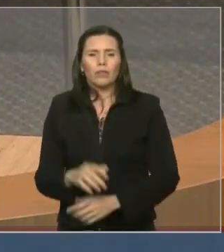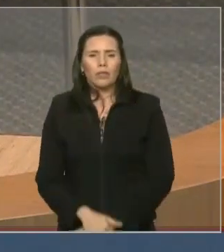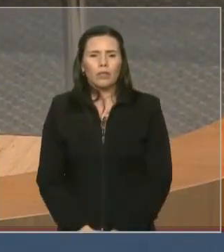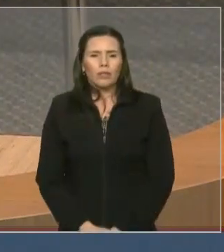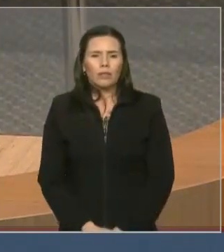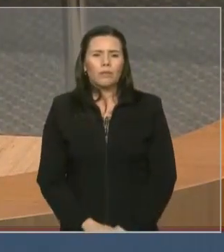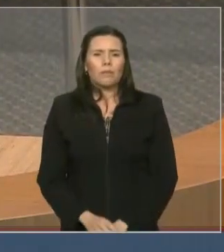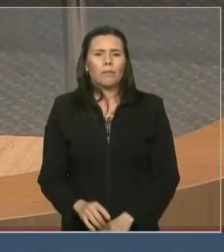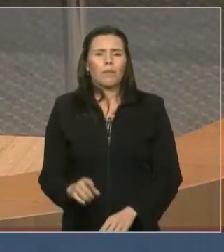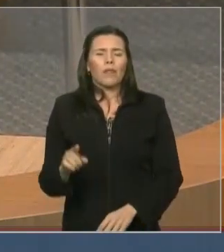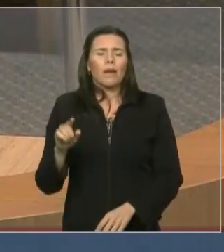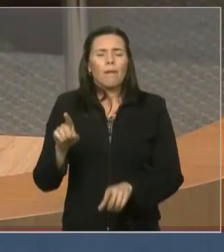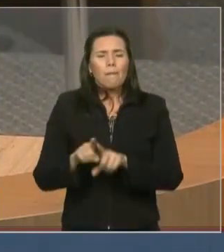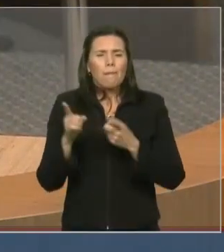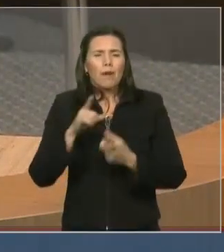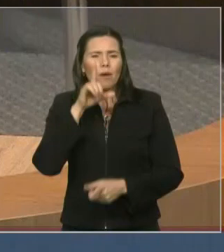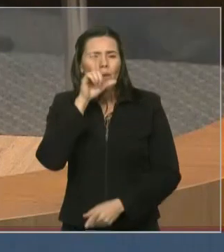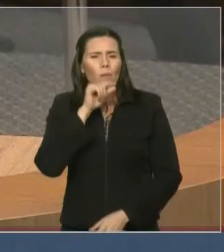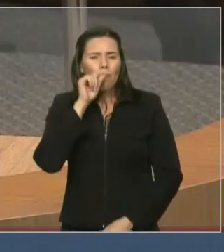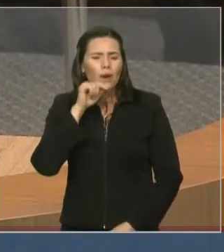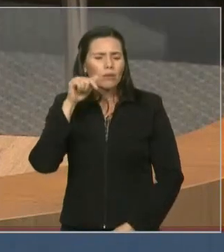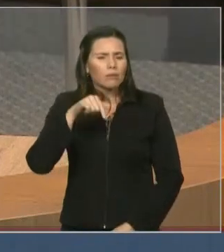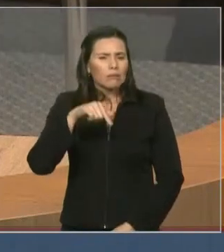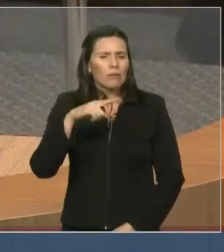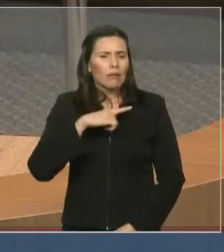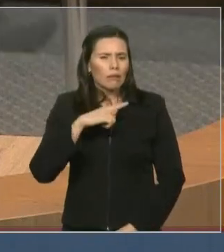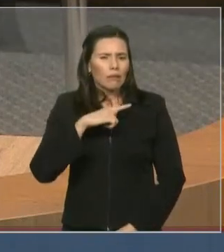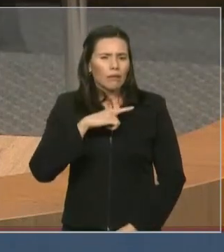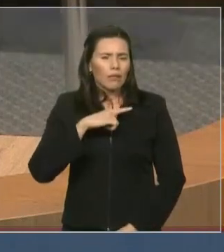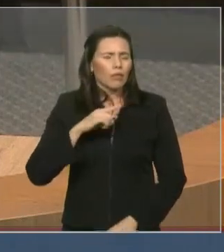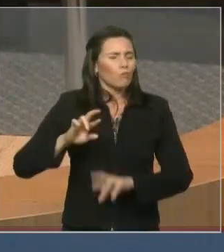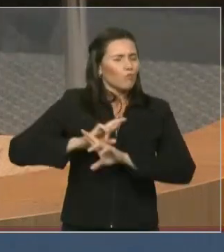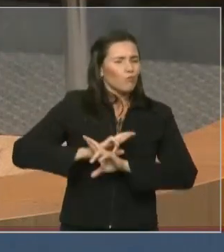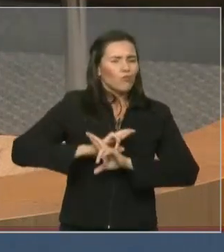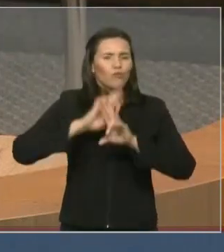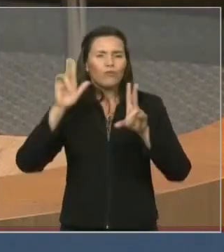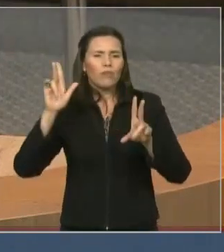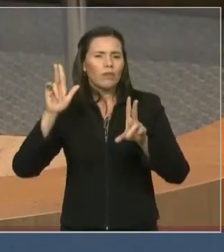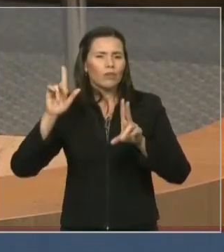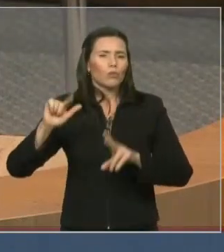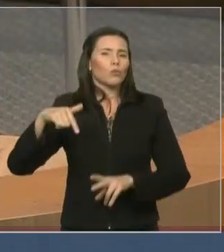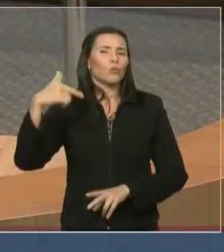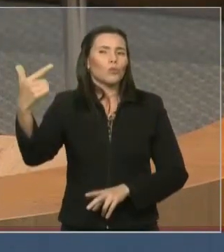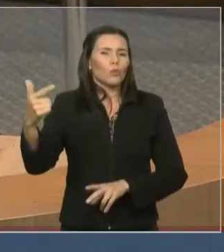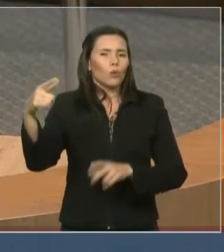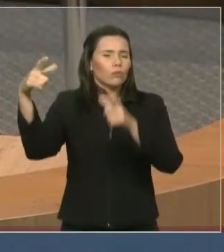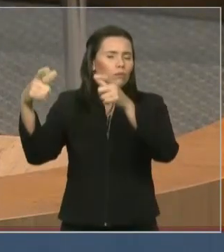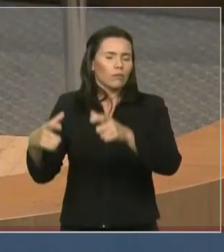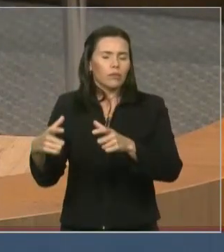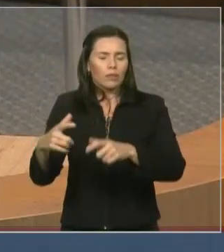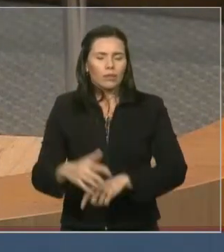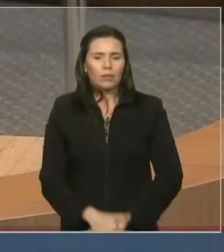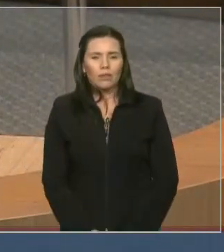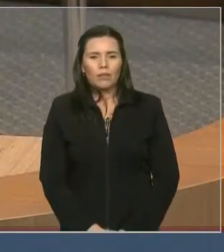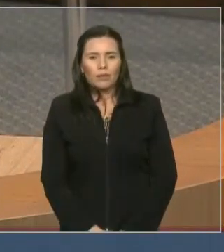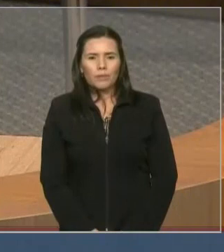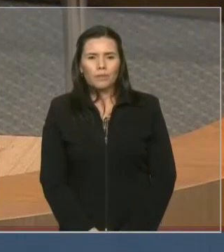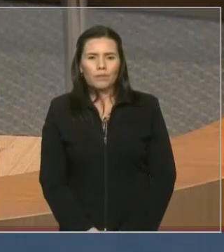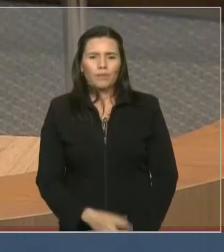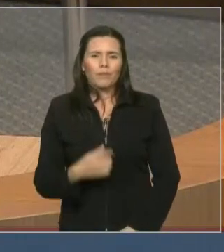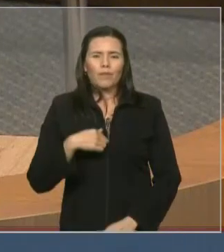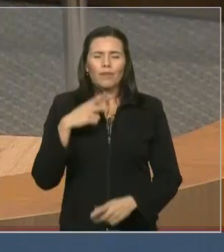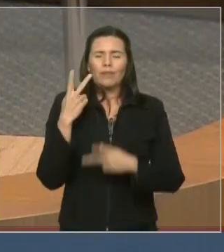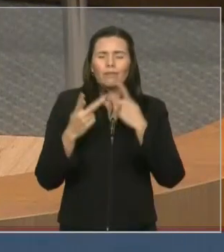E aí, quando terminou, eu disse para o deputado mineiro, e aí, companheiro, esse negócio de barragem aqui, como é que é mesmo? Ele